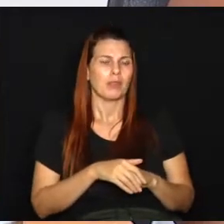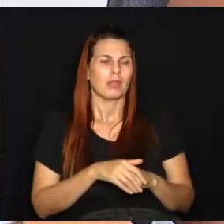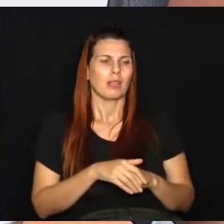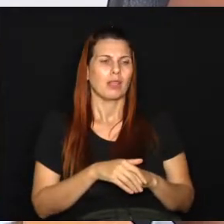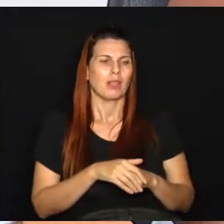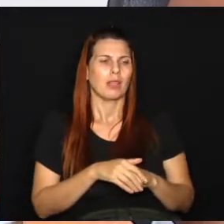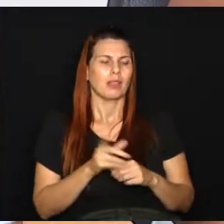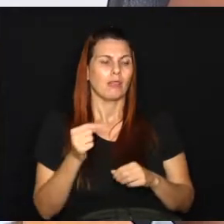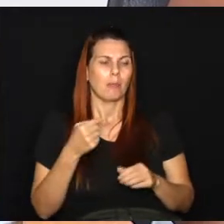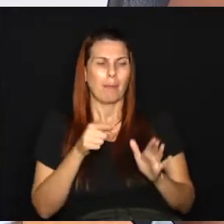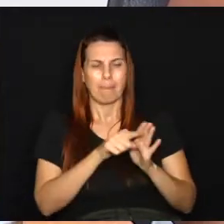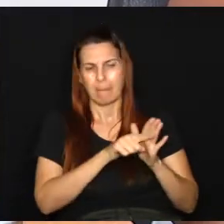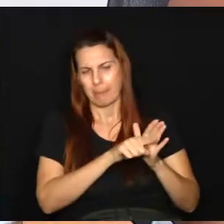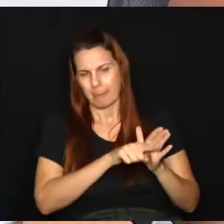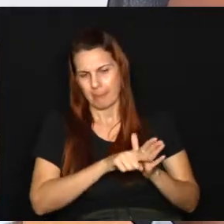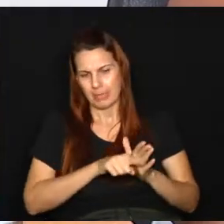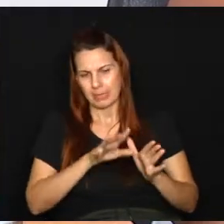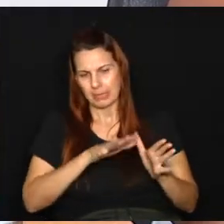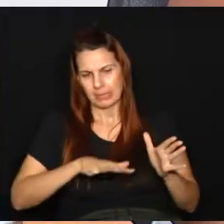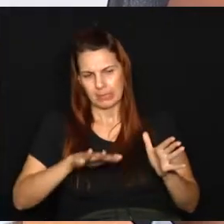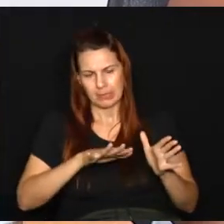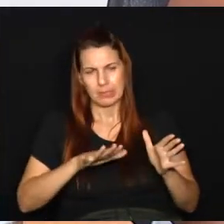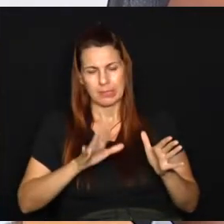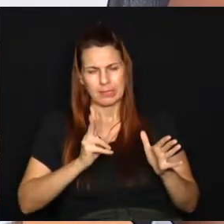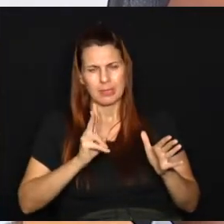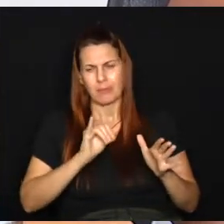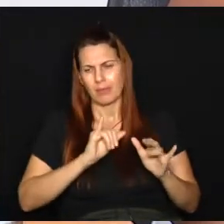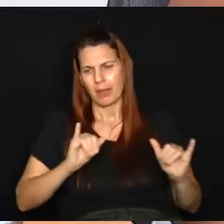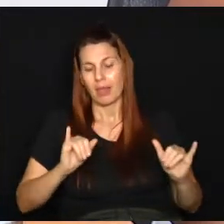na região e todas as falas